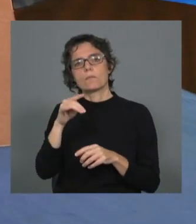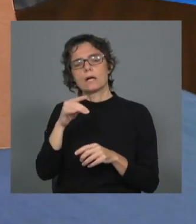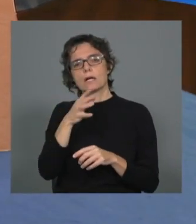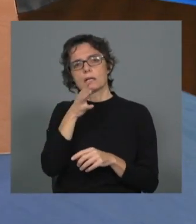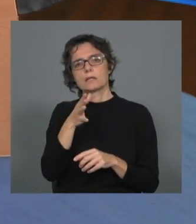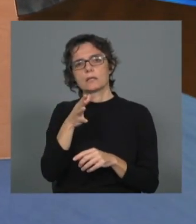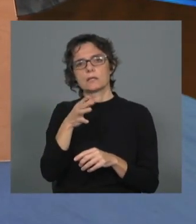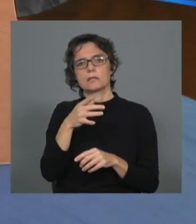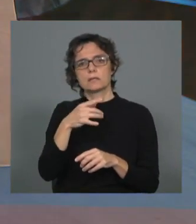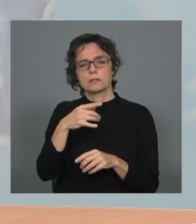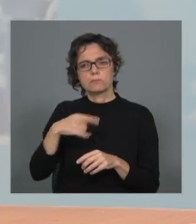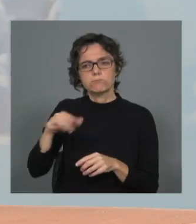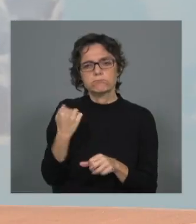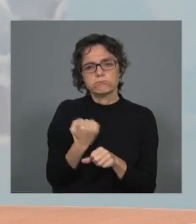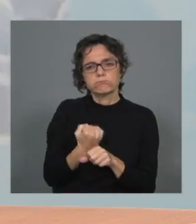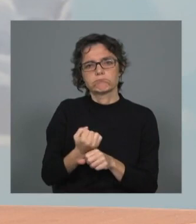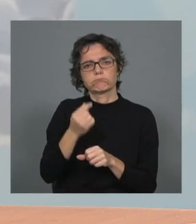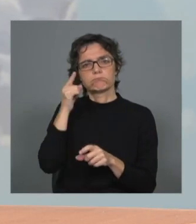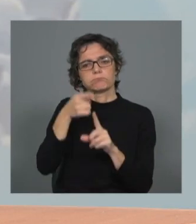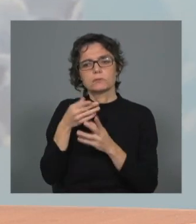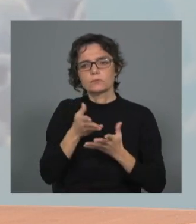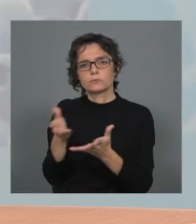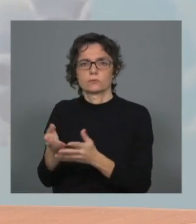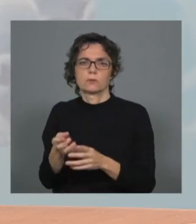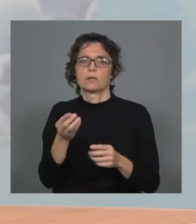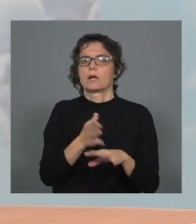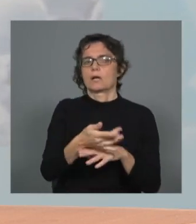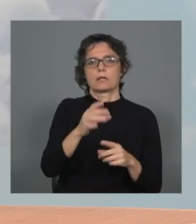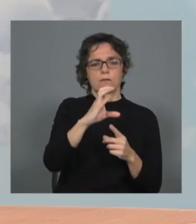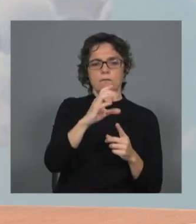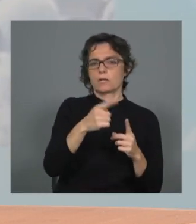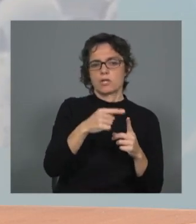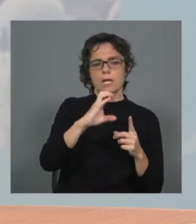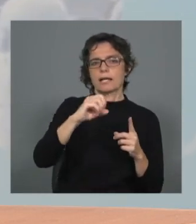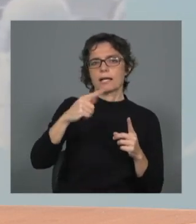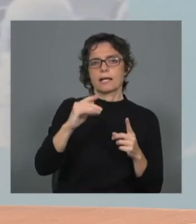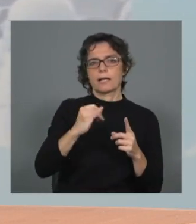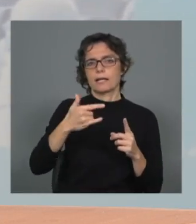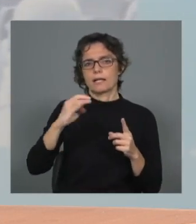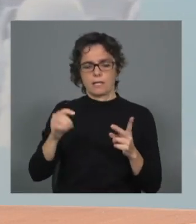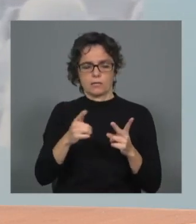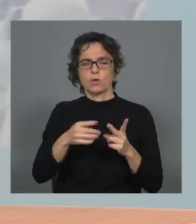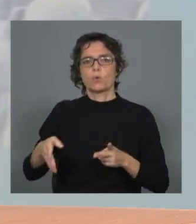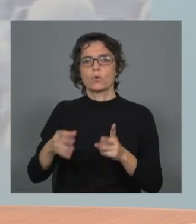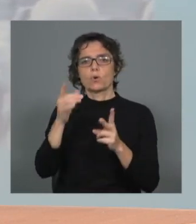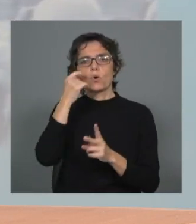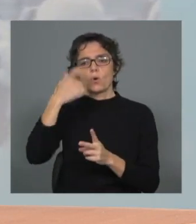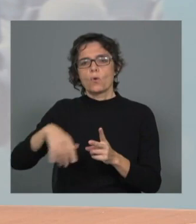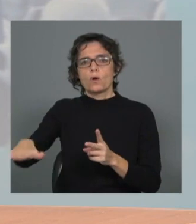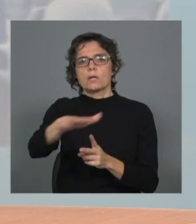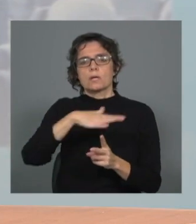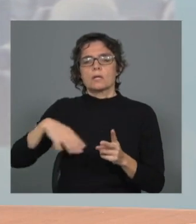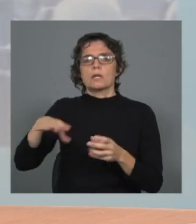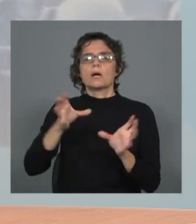os ajudar. Estamos a falar do trabalho da Caritas, estamos a falar dos corredores humanitários da comunidade de Santo